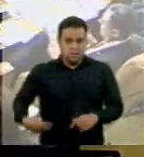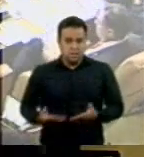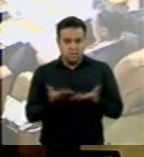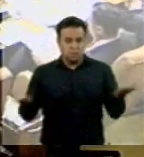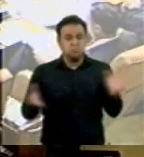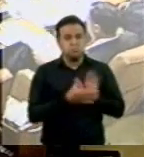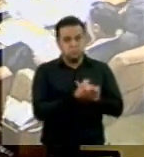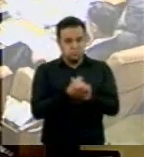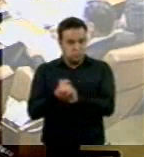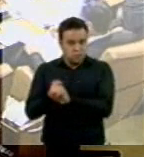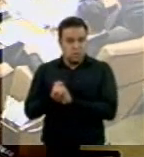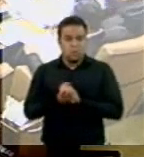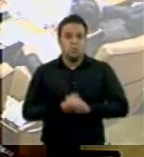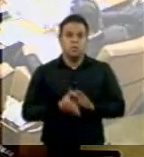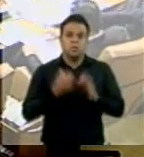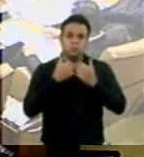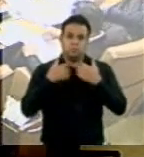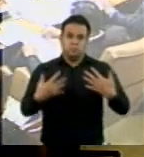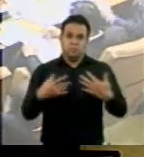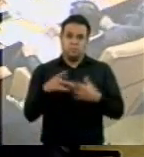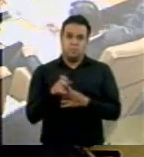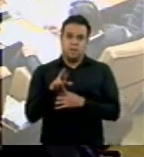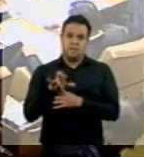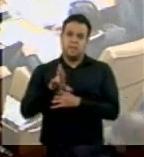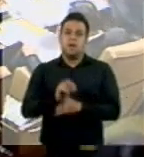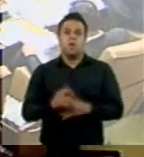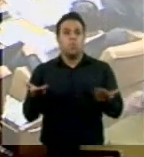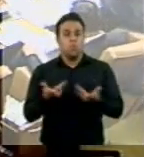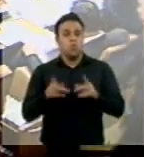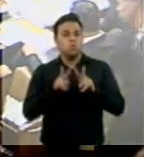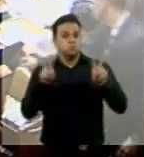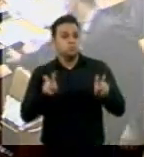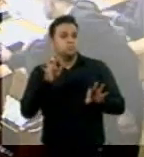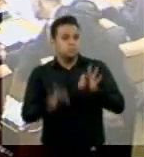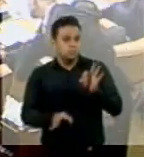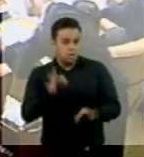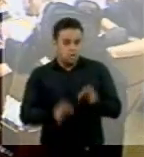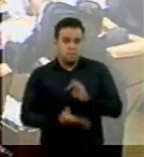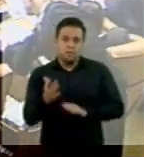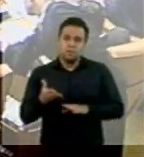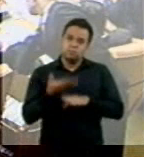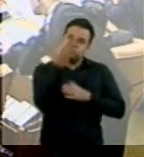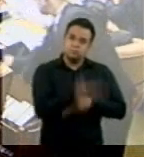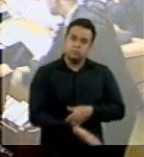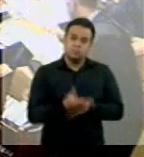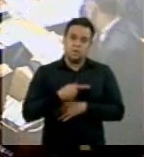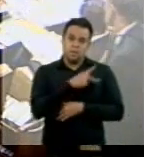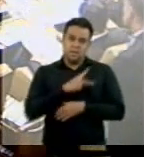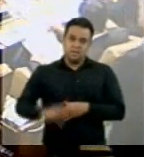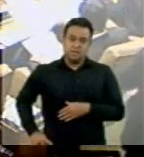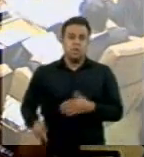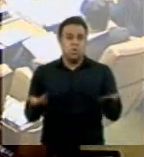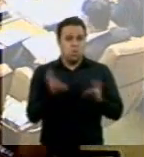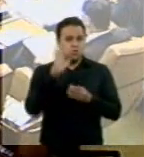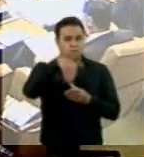orais levadas a efeito nesse plenário. E, senhora Presidente, o voto é um pouco